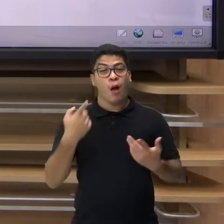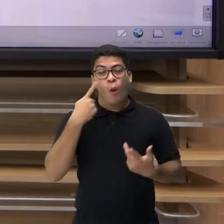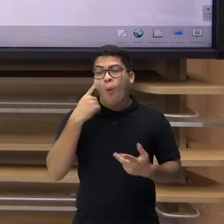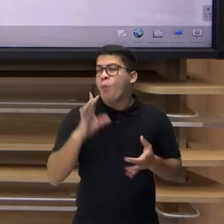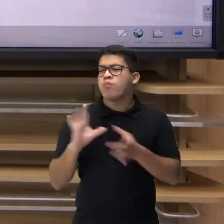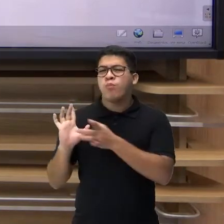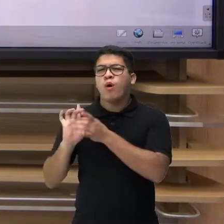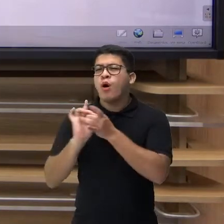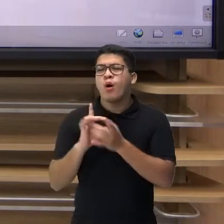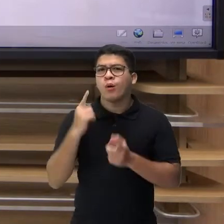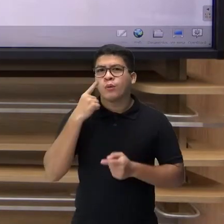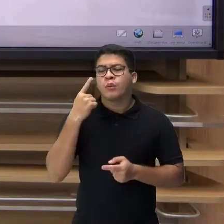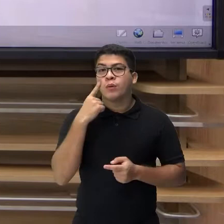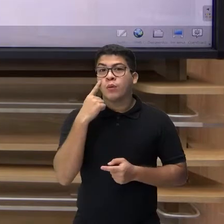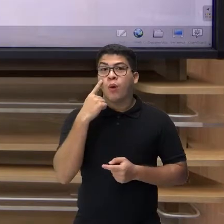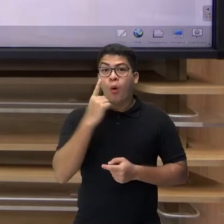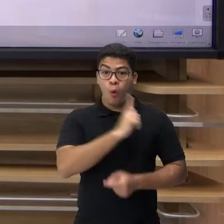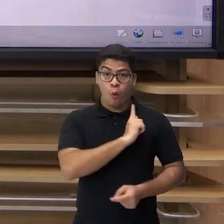contexto o surgimento de governos